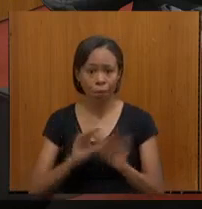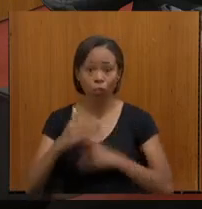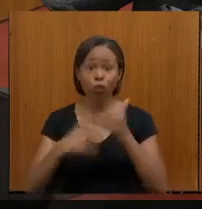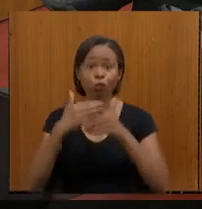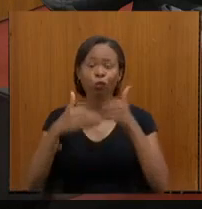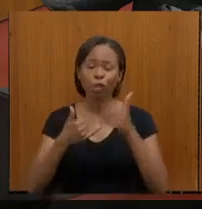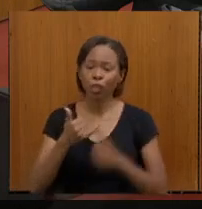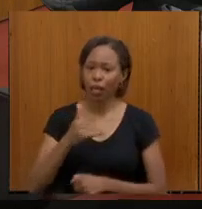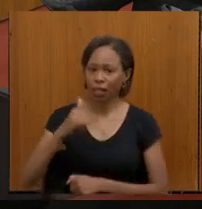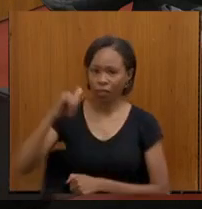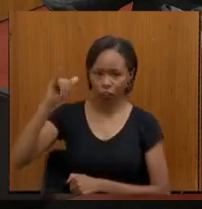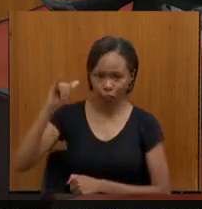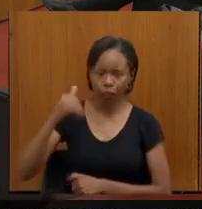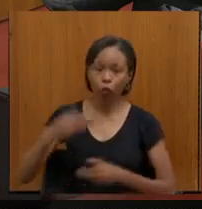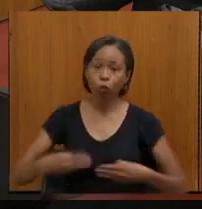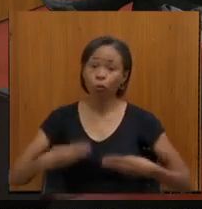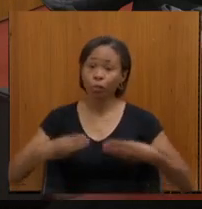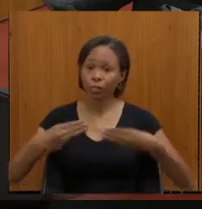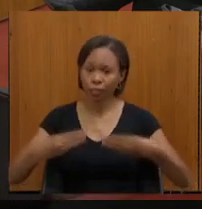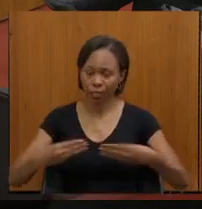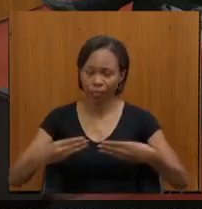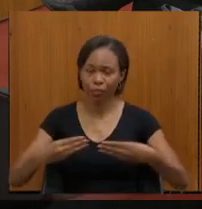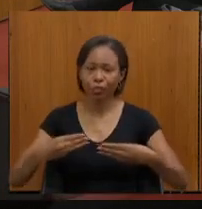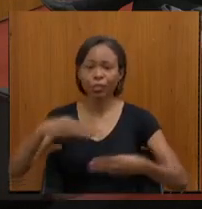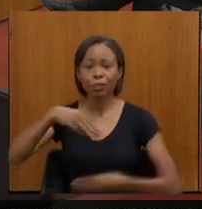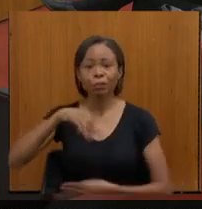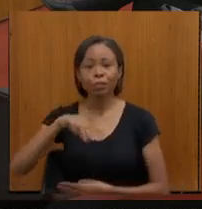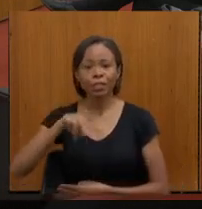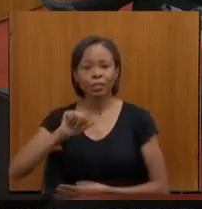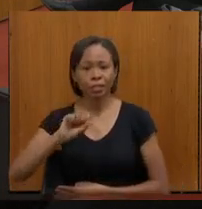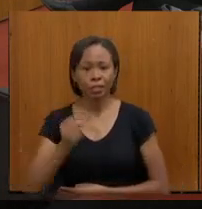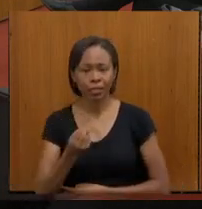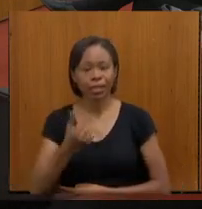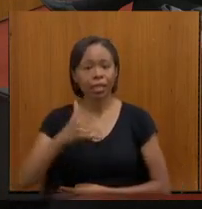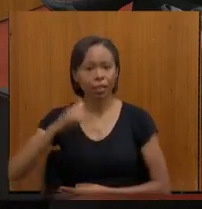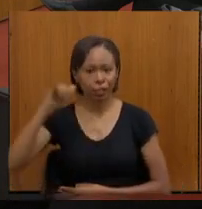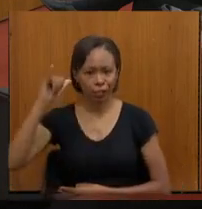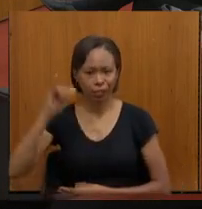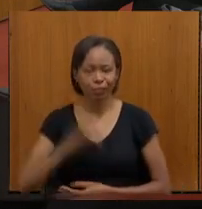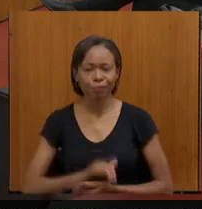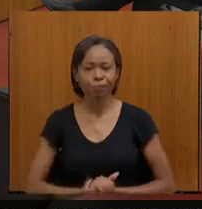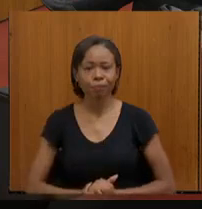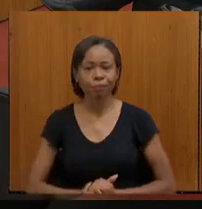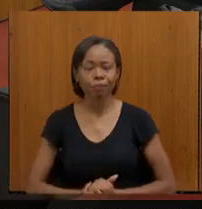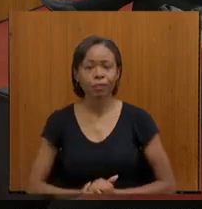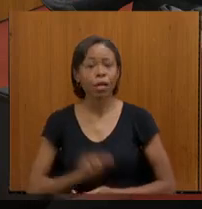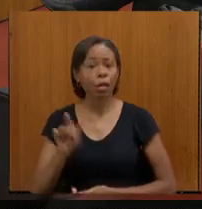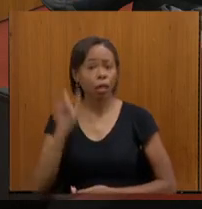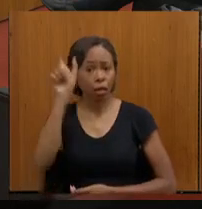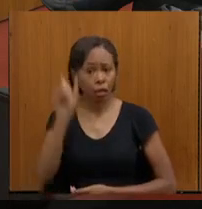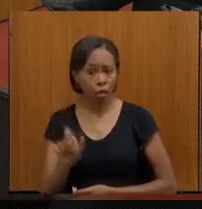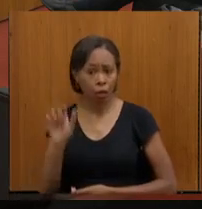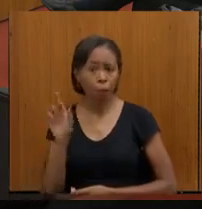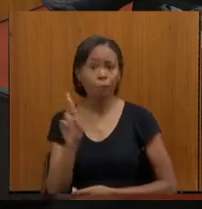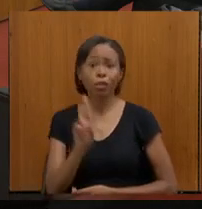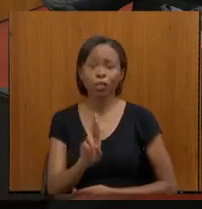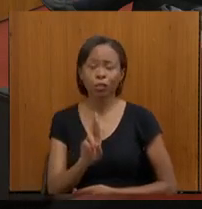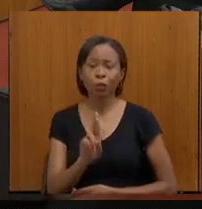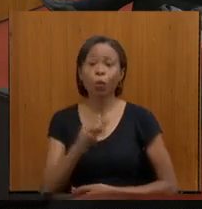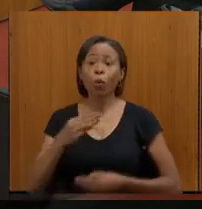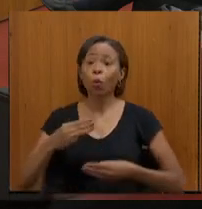energético do ministério das minas e energia que representa o nosso Ministro Bento